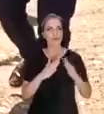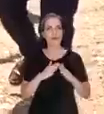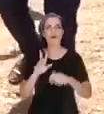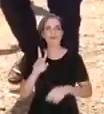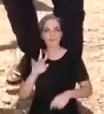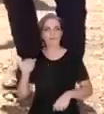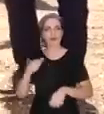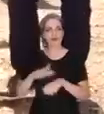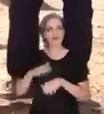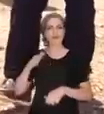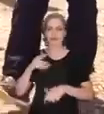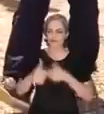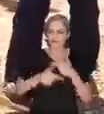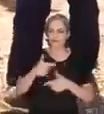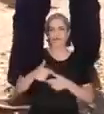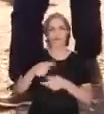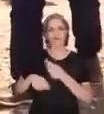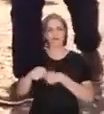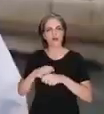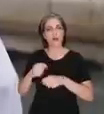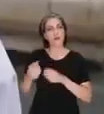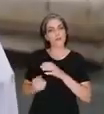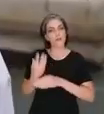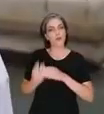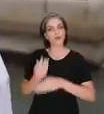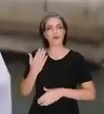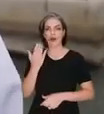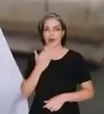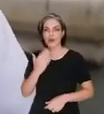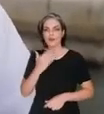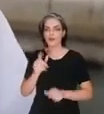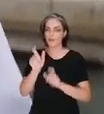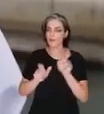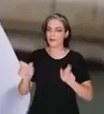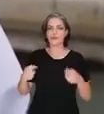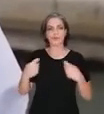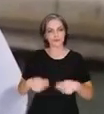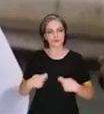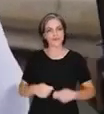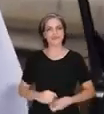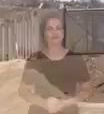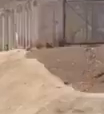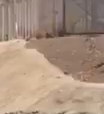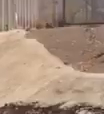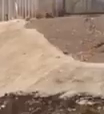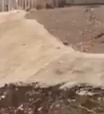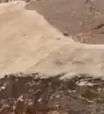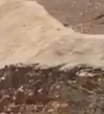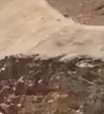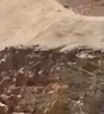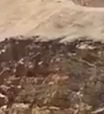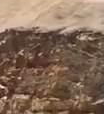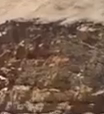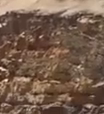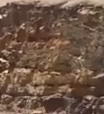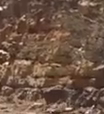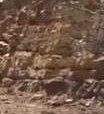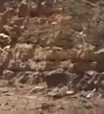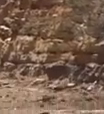de obra, nós vamos produzir mais alimento para ajudar os nossos irmãos brasileiros a se alimentar.